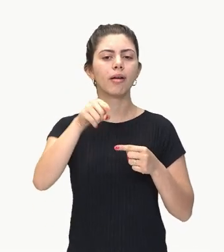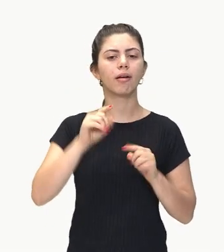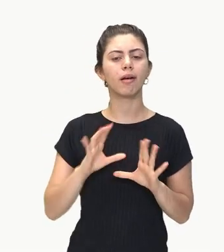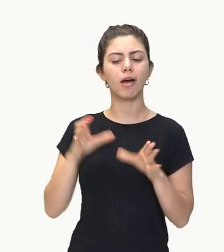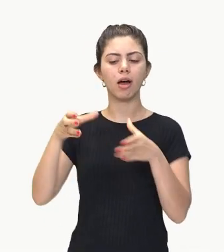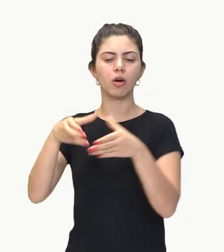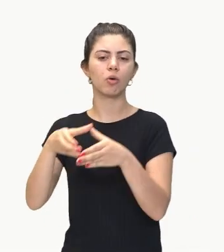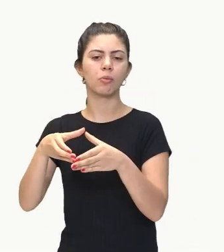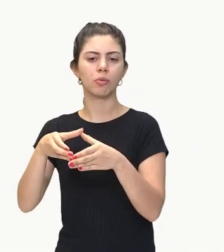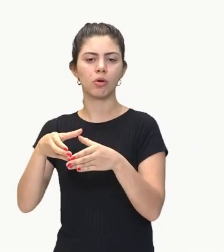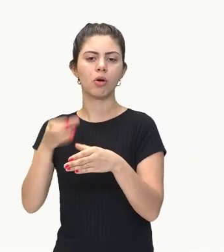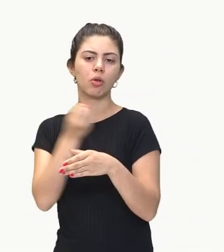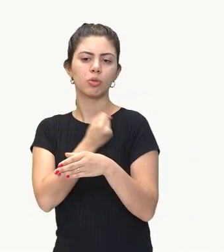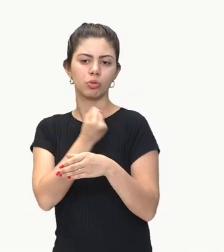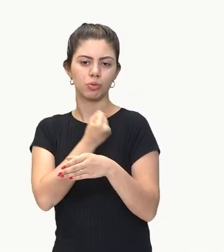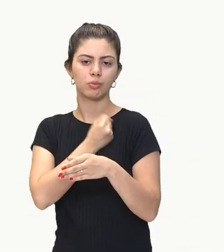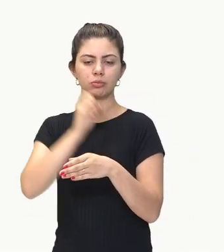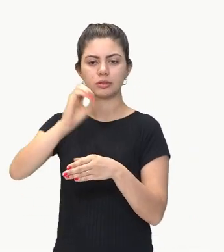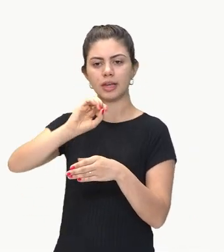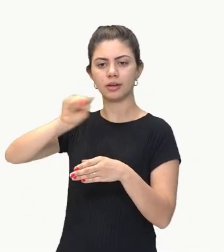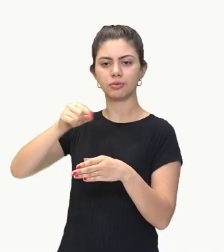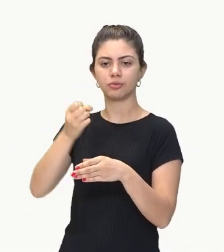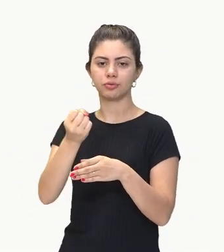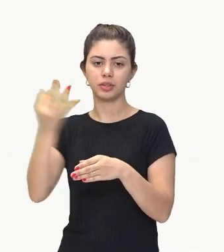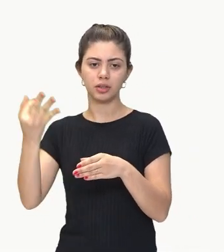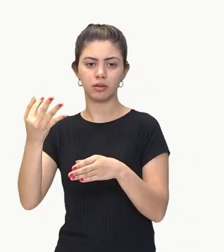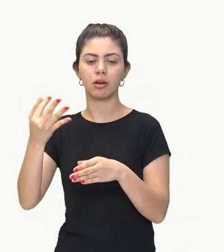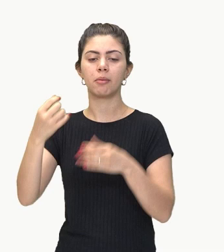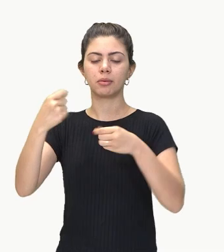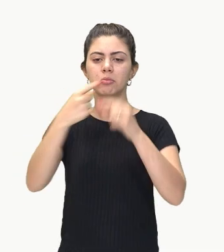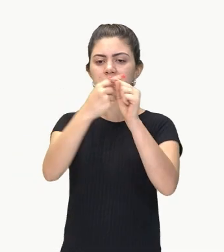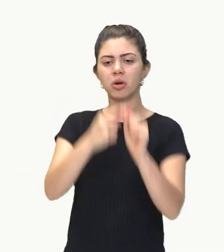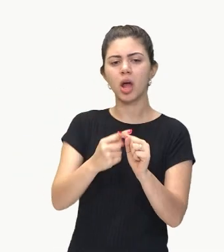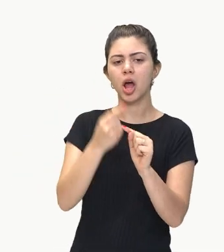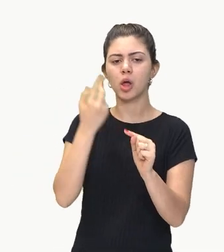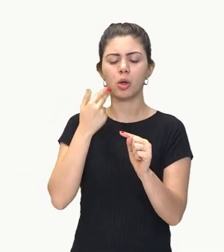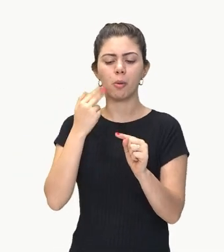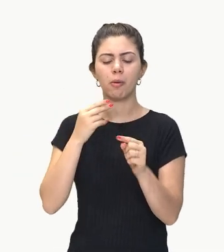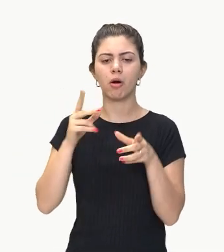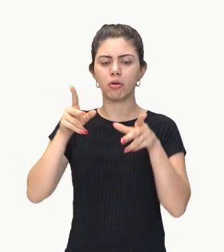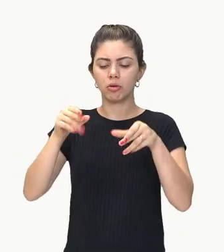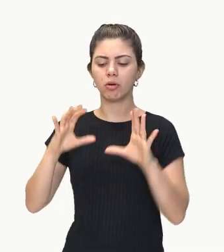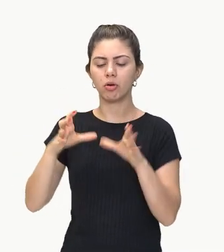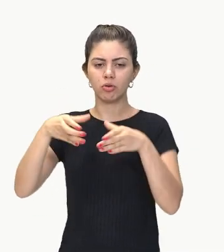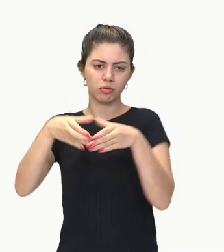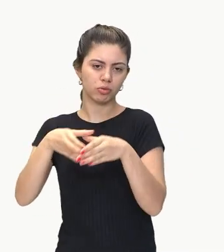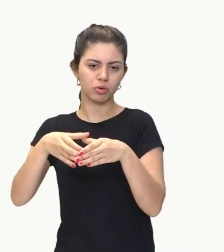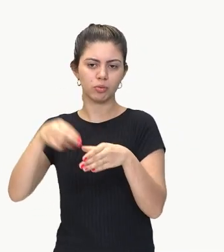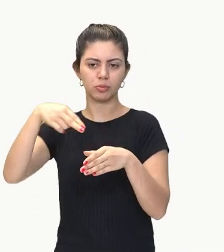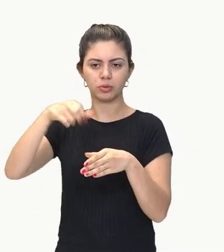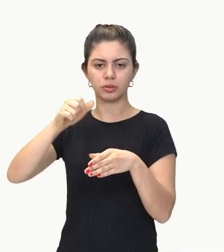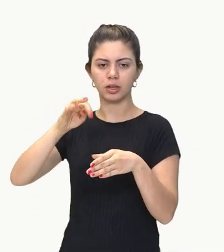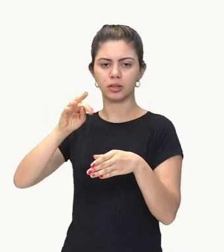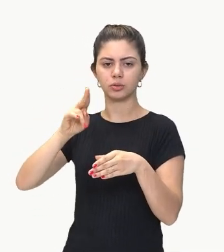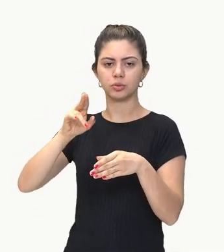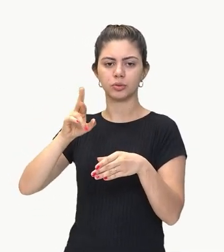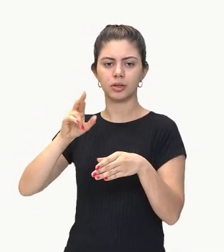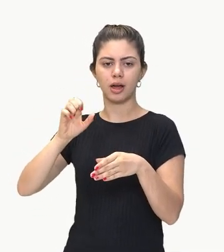Multiplicamos os números como se fossem números naturais. Gravem